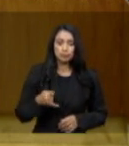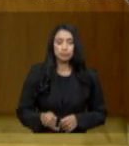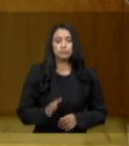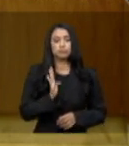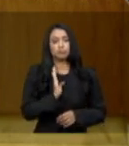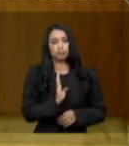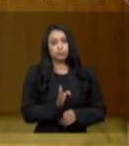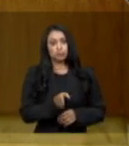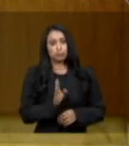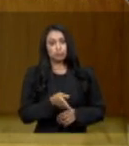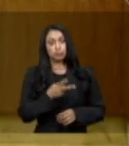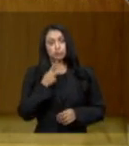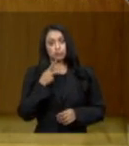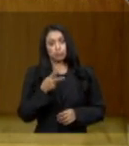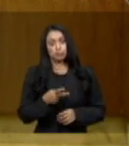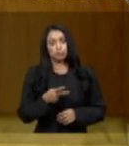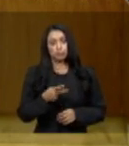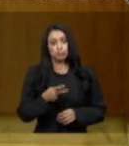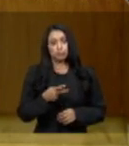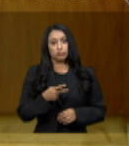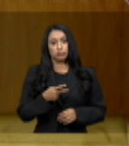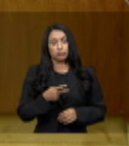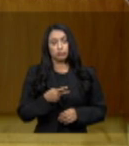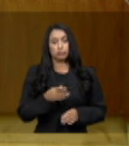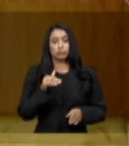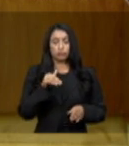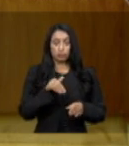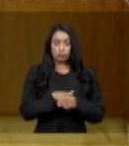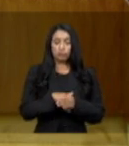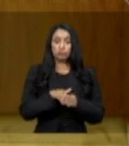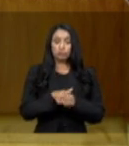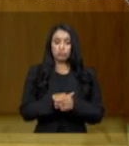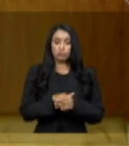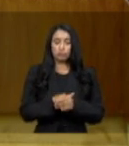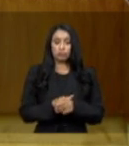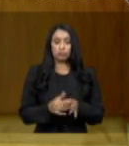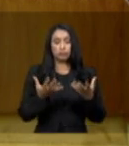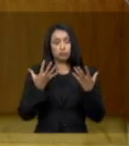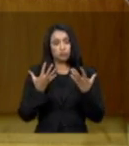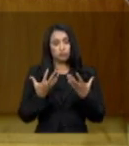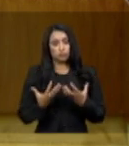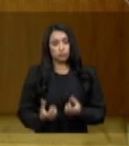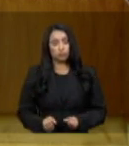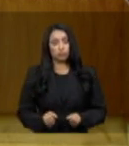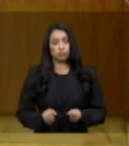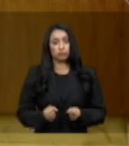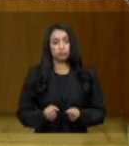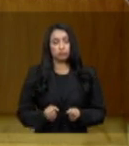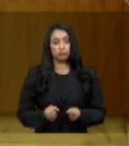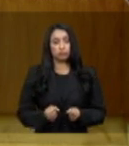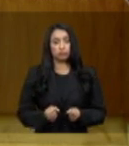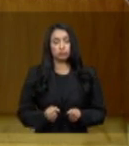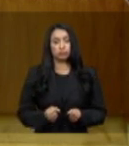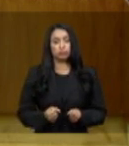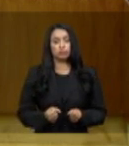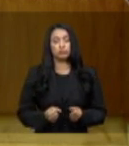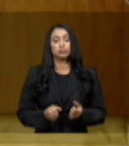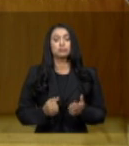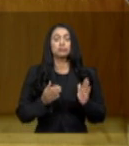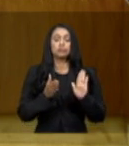já recomendou ou seja seria o voto no sentido de a tutela ser dada no sentido dessa